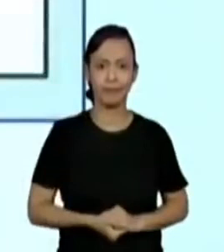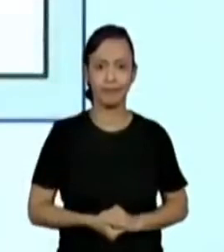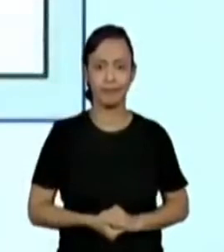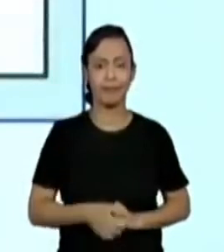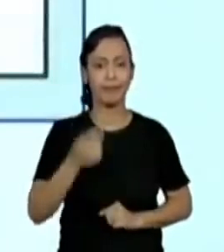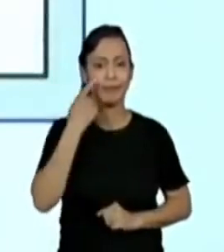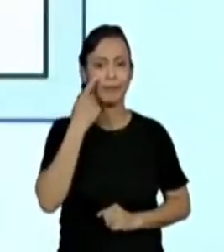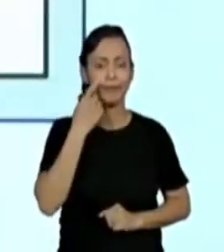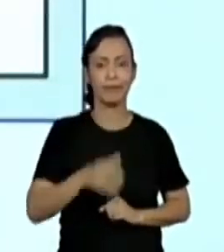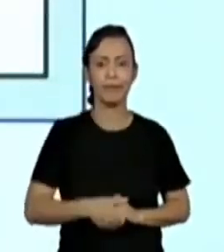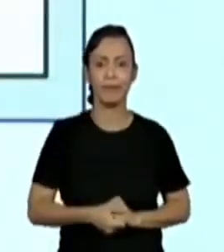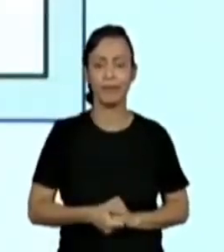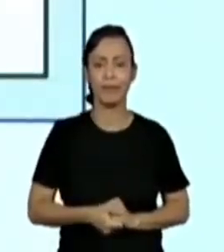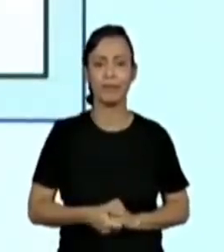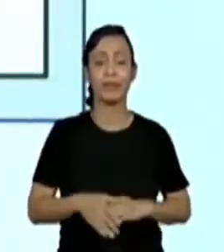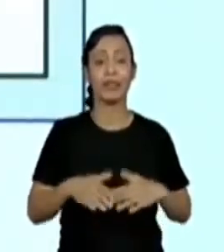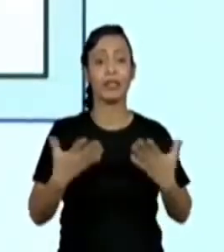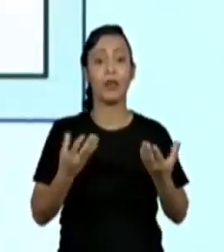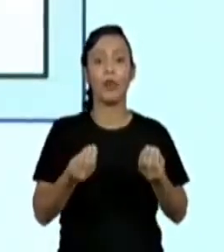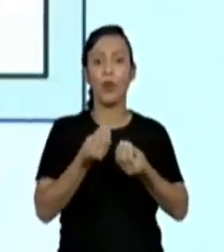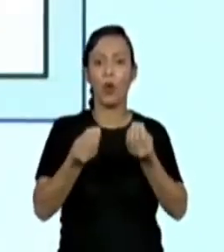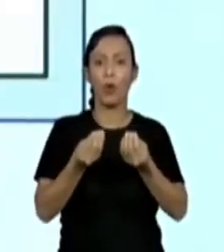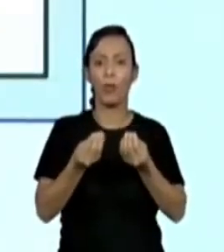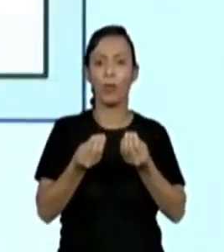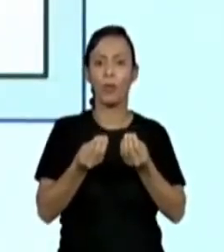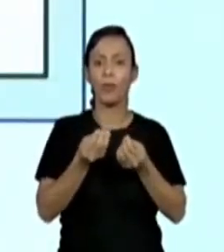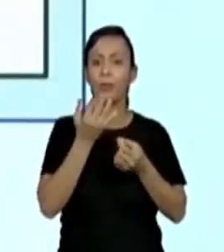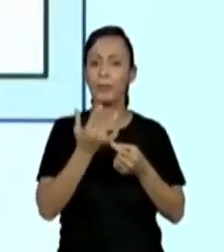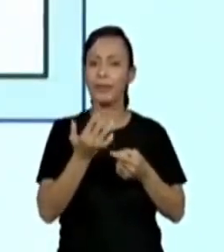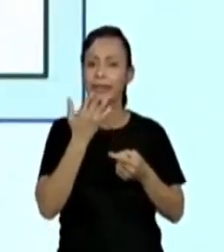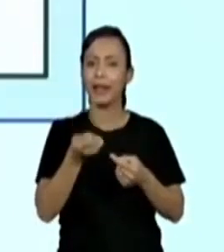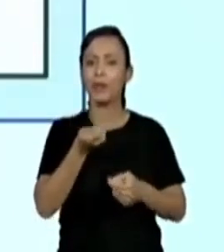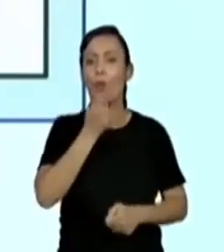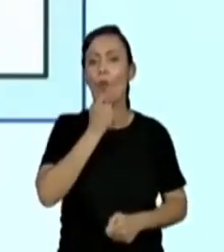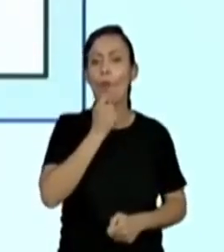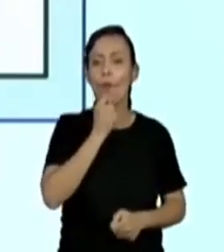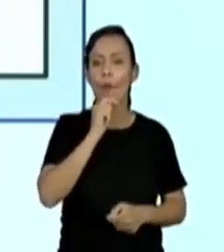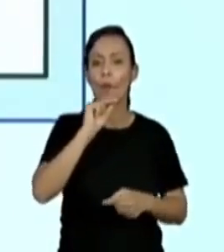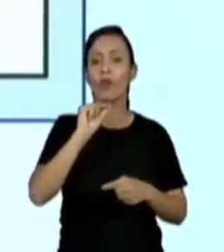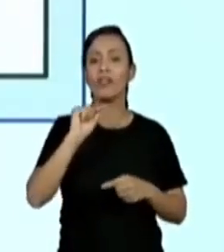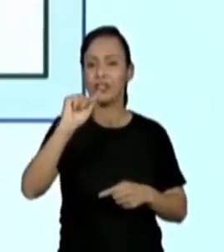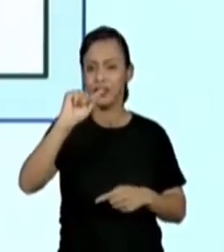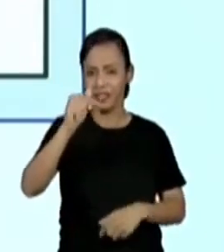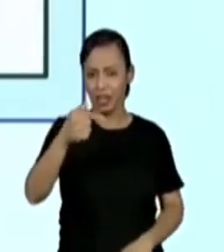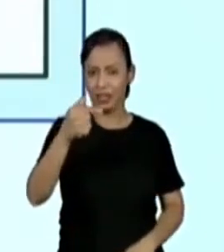lá então a as partes não pintadas são sete